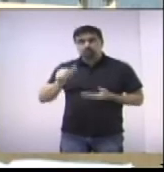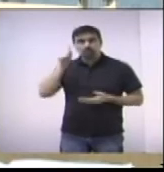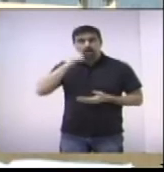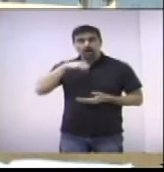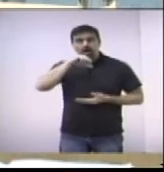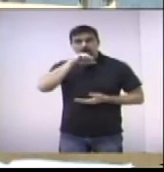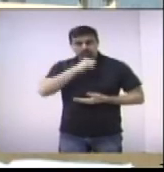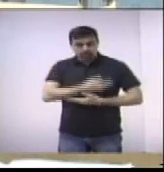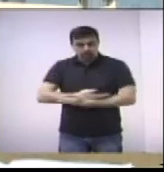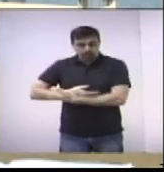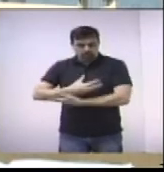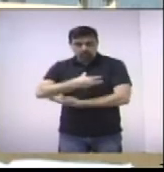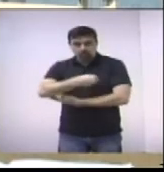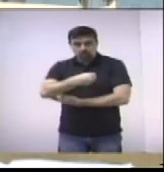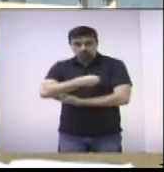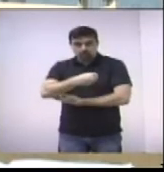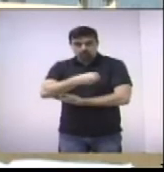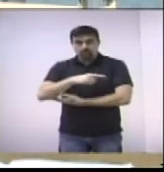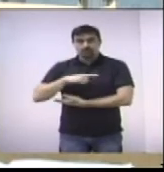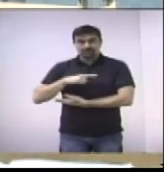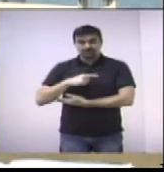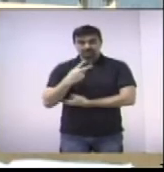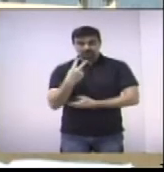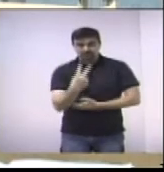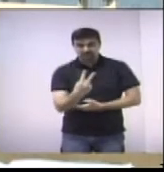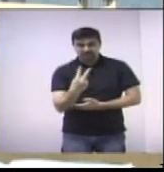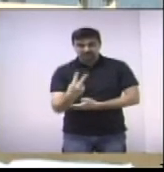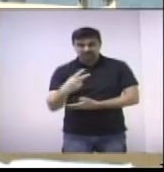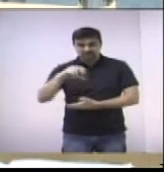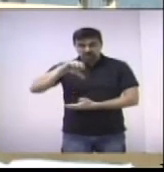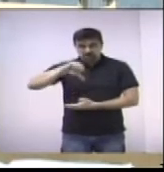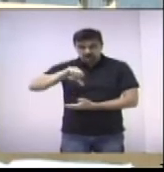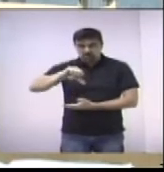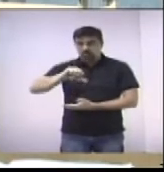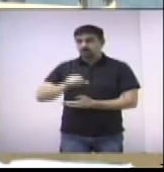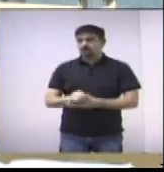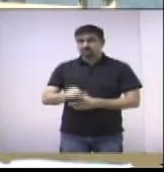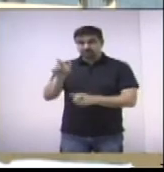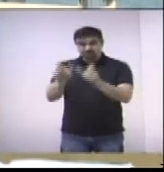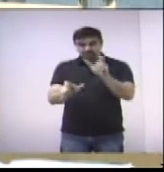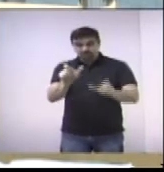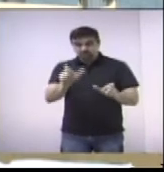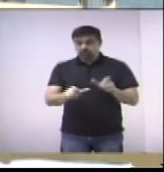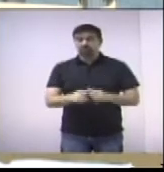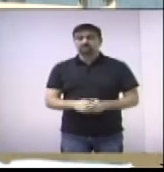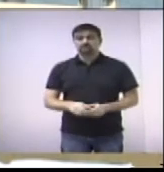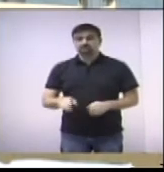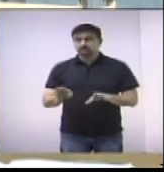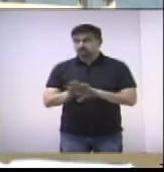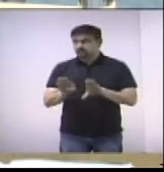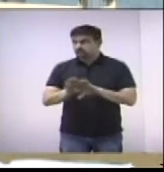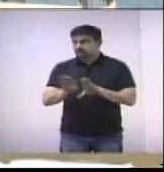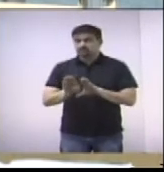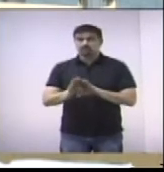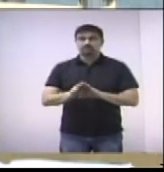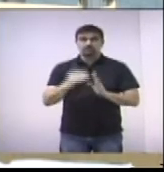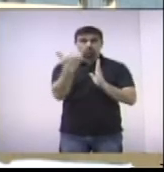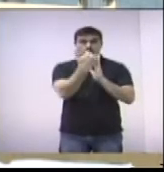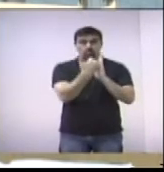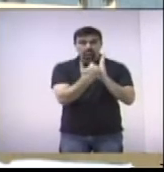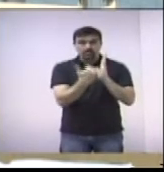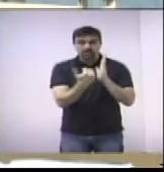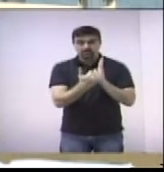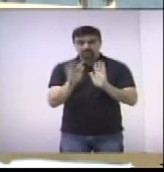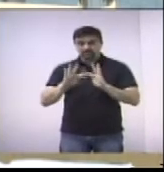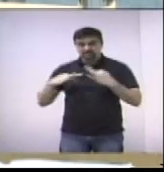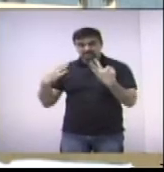março, 229 pessoas, R$ 112.500. E no Viver em Família foram